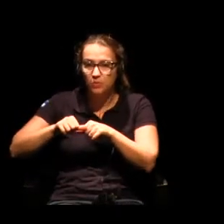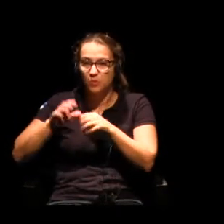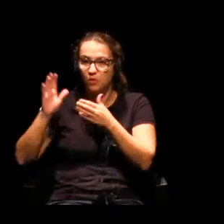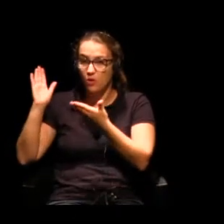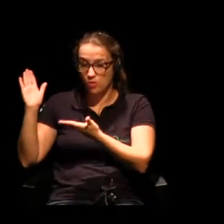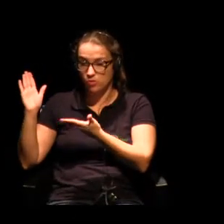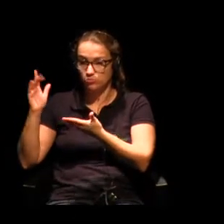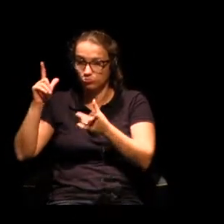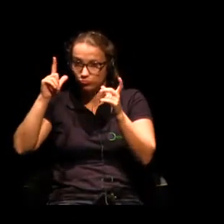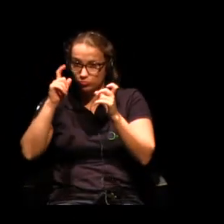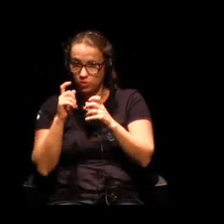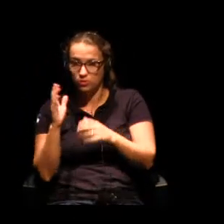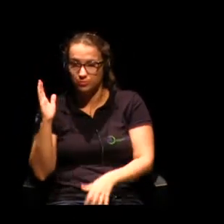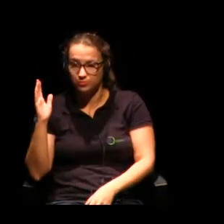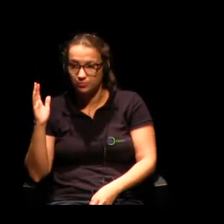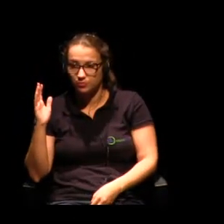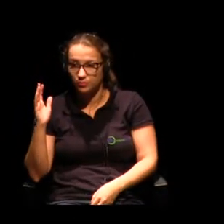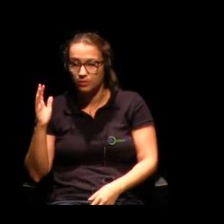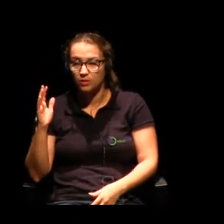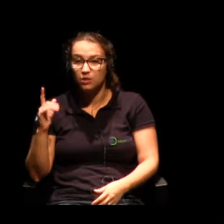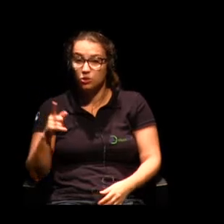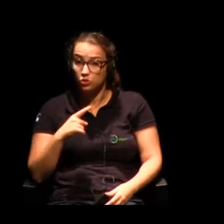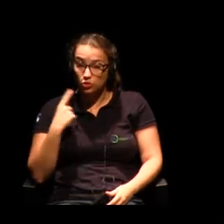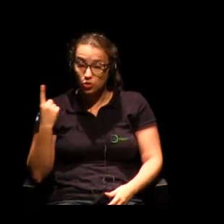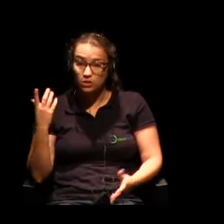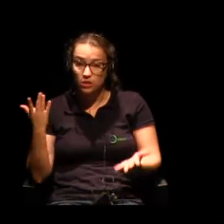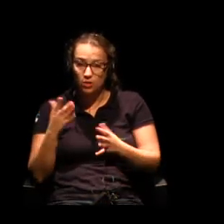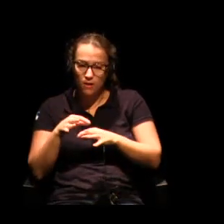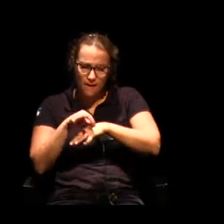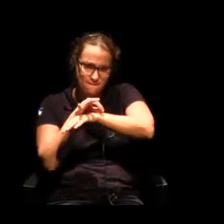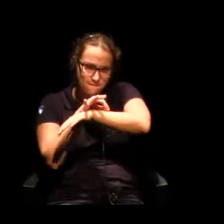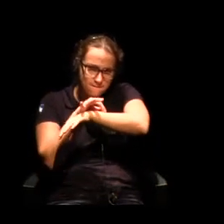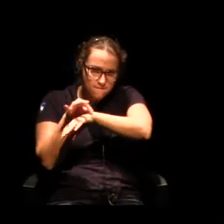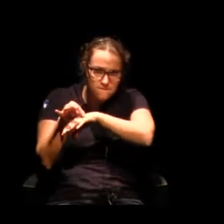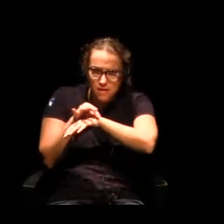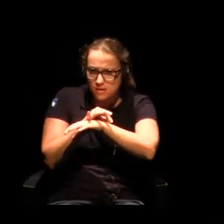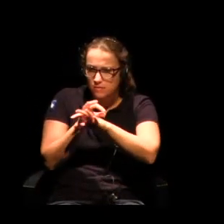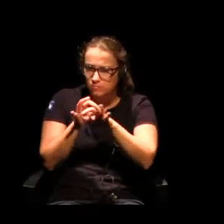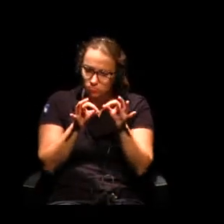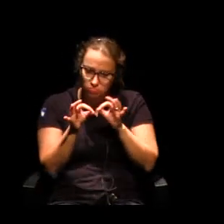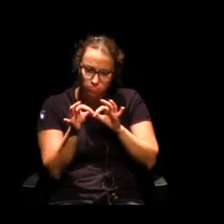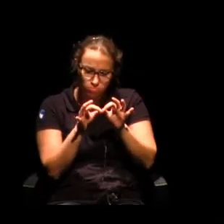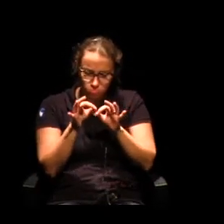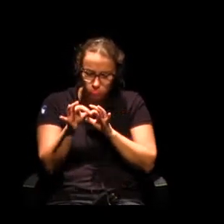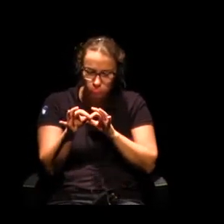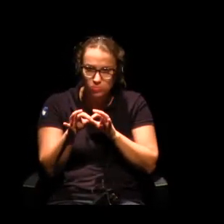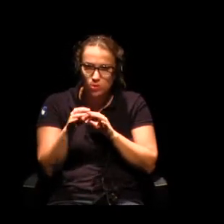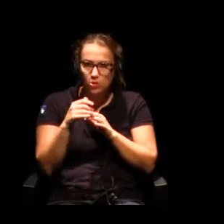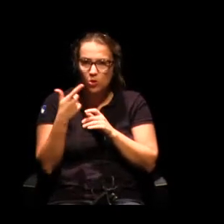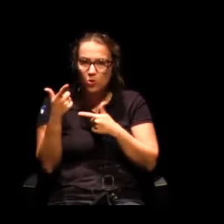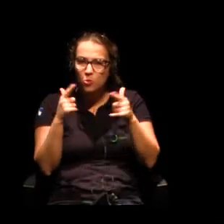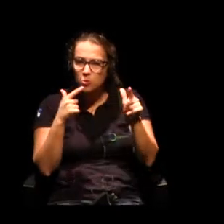aquele lugar foi se transformado nesse aqui. E agora estamos medindo